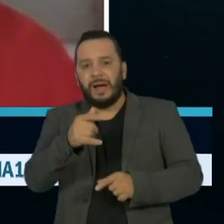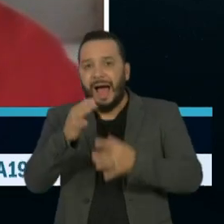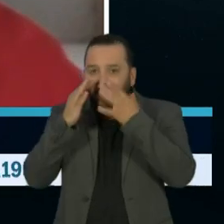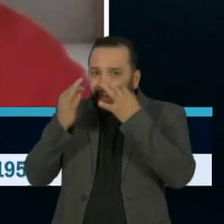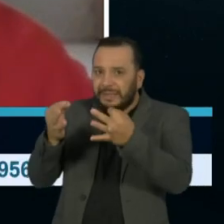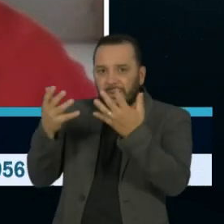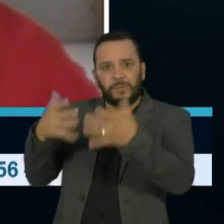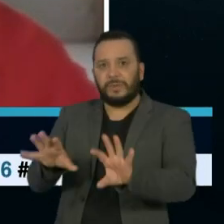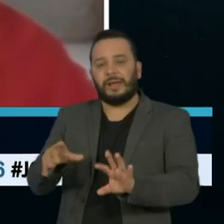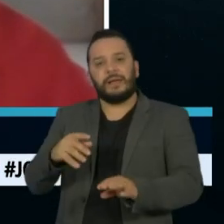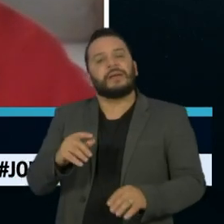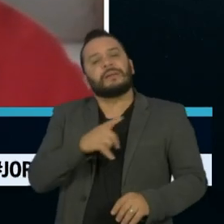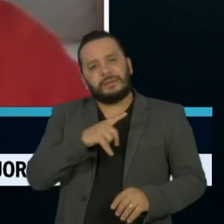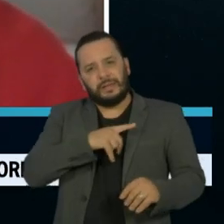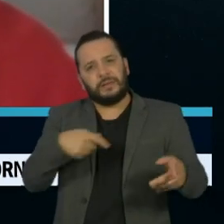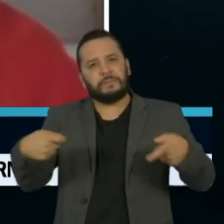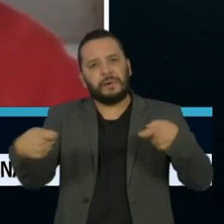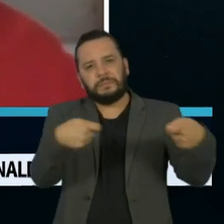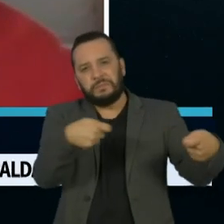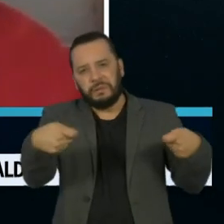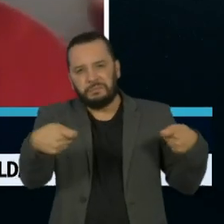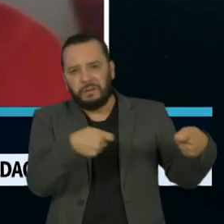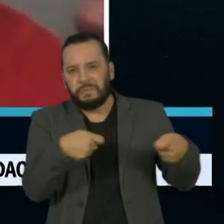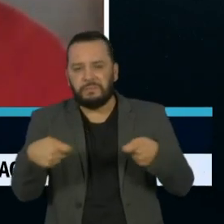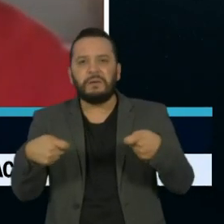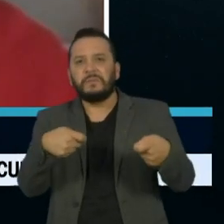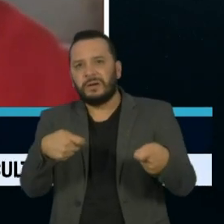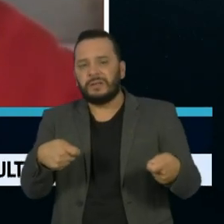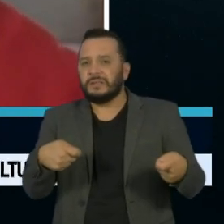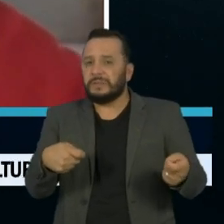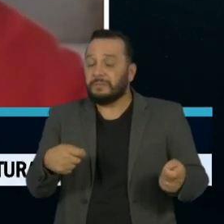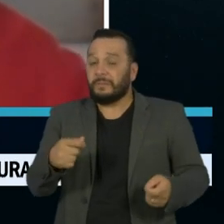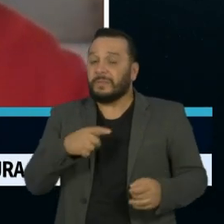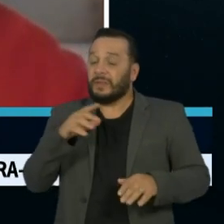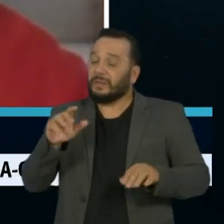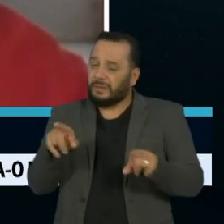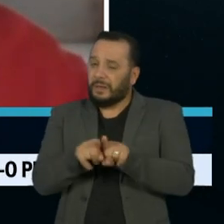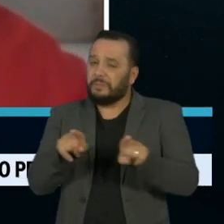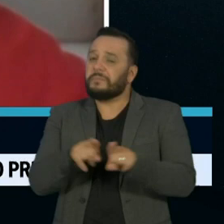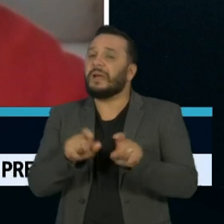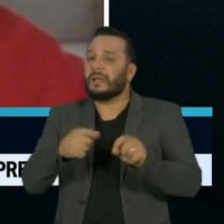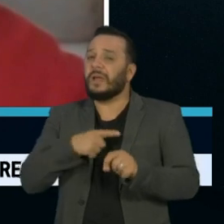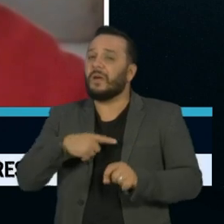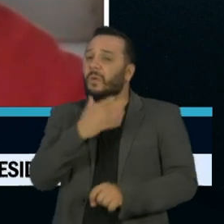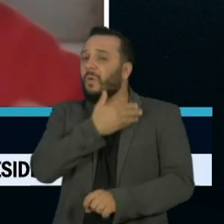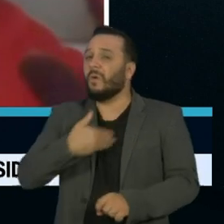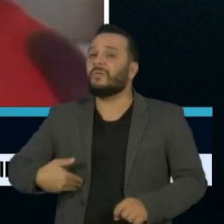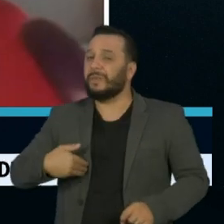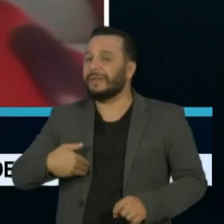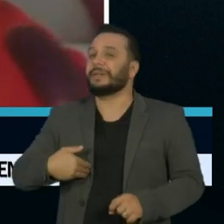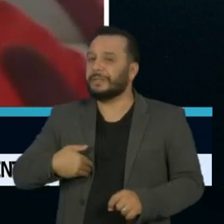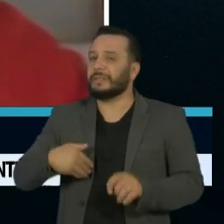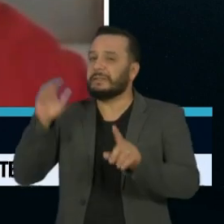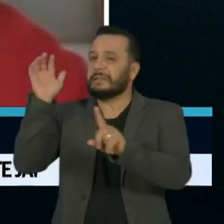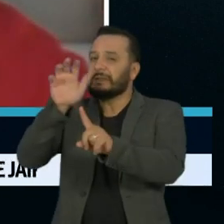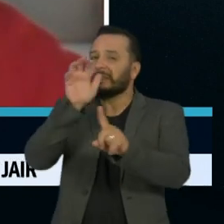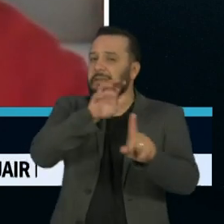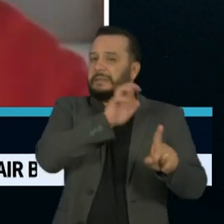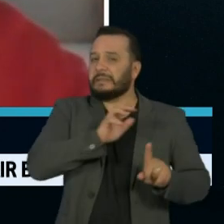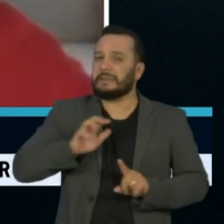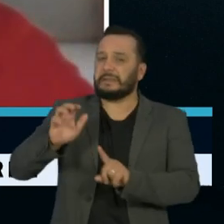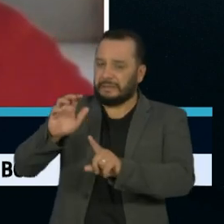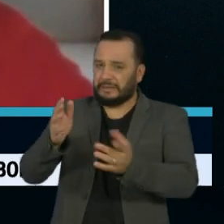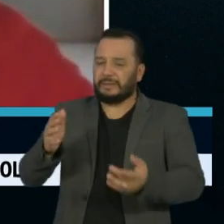Fica esse jogo sujo, né, que vem lá de cima. Né, eu acho que o importante é isso. Esse exemplo,